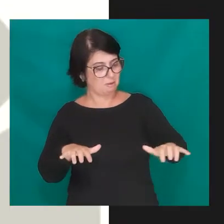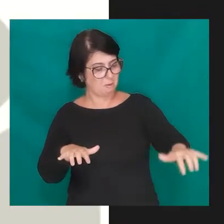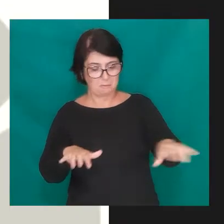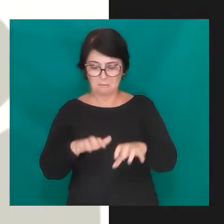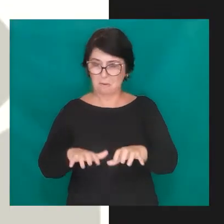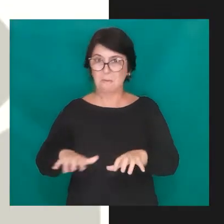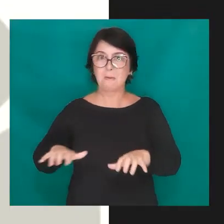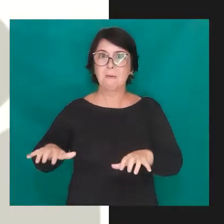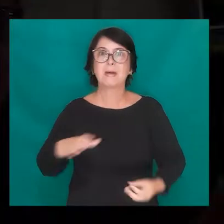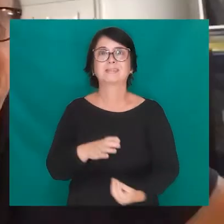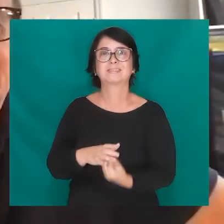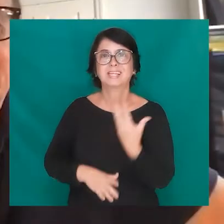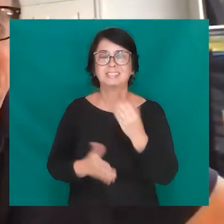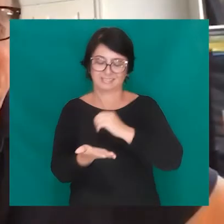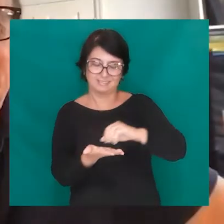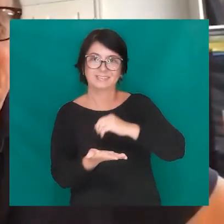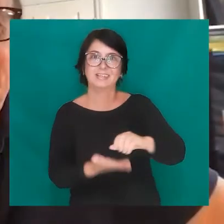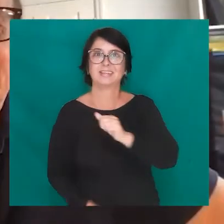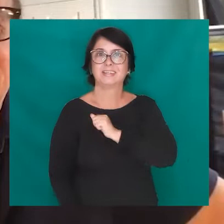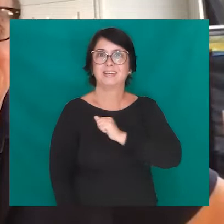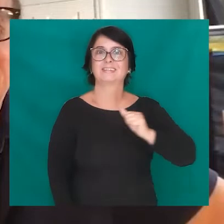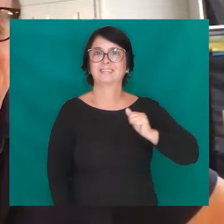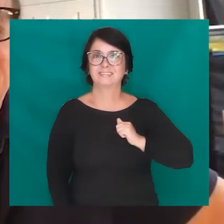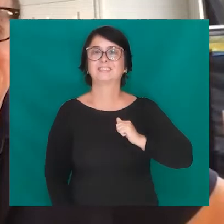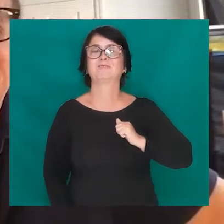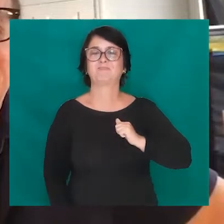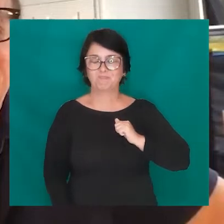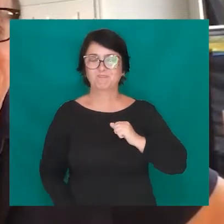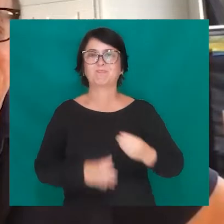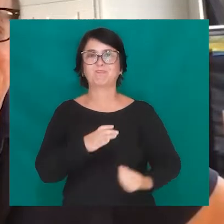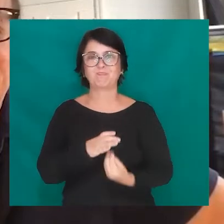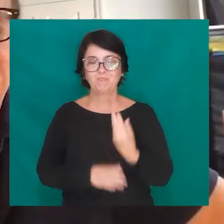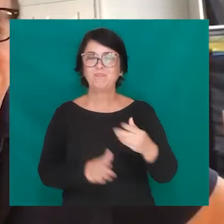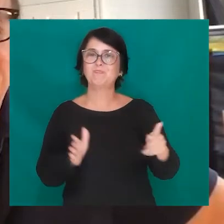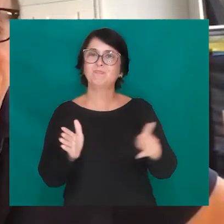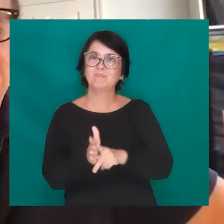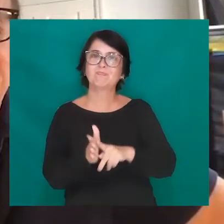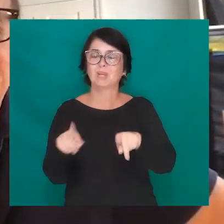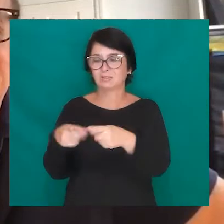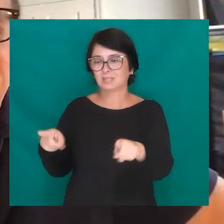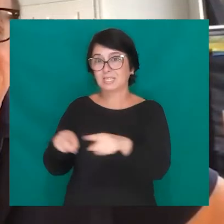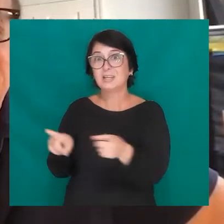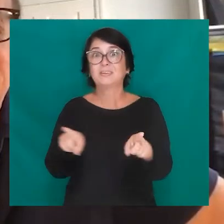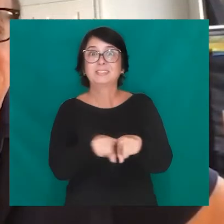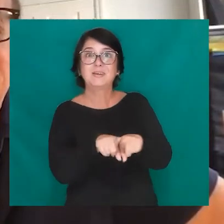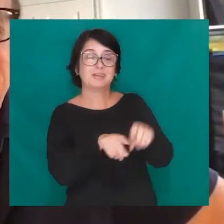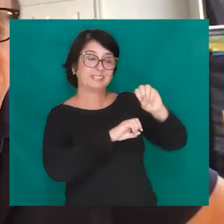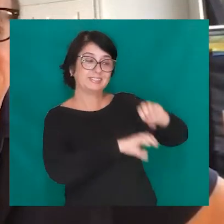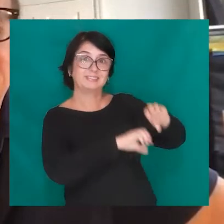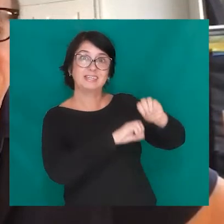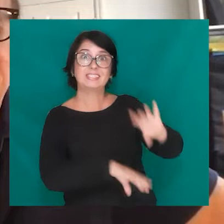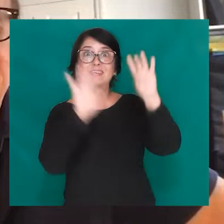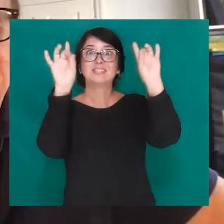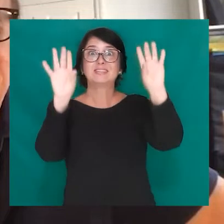de carreira, compositor também de sucesso da nossa música e tem um papel fundamental nessa ligação entre música e educação, especialmente aqui no Rio de